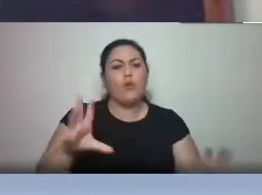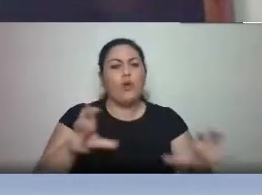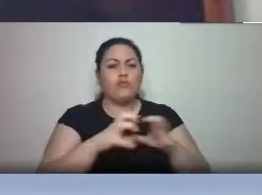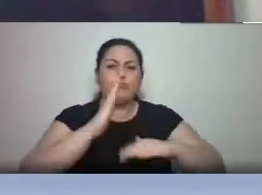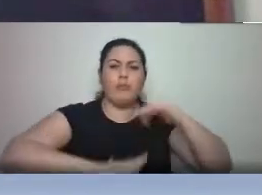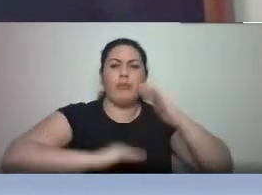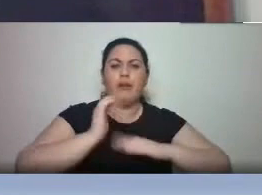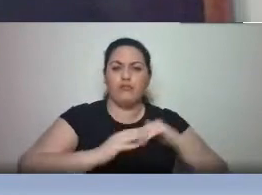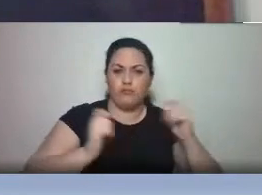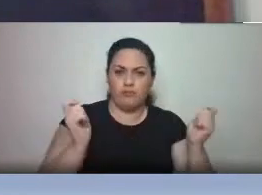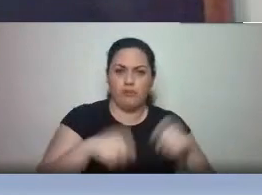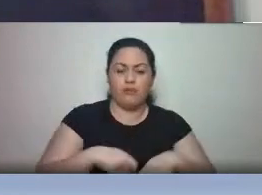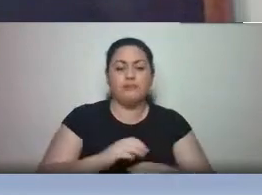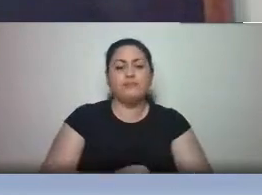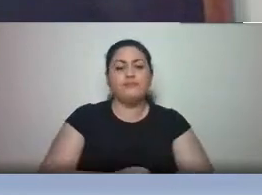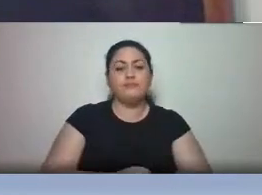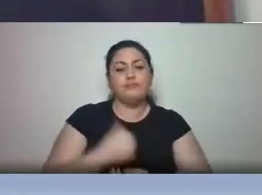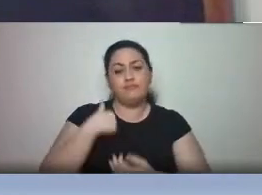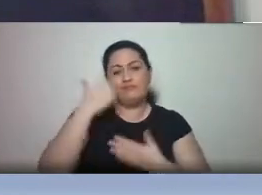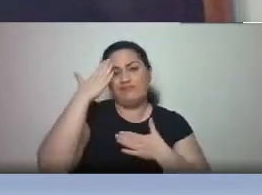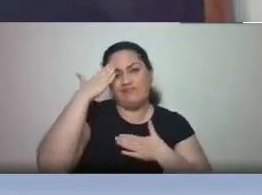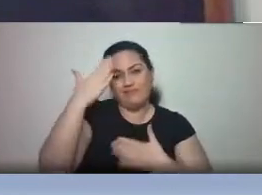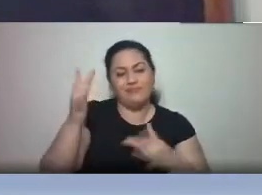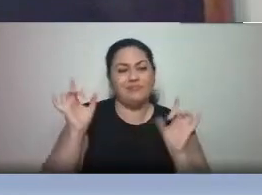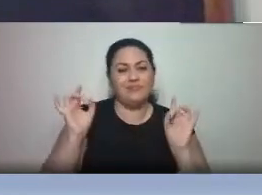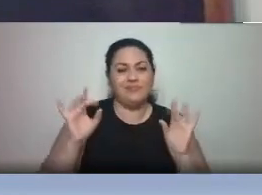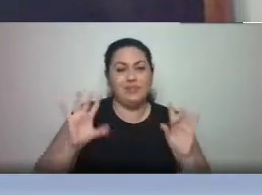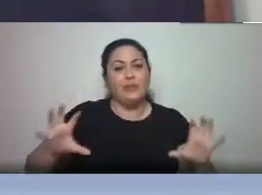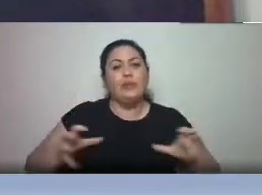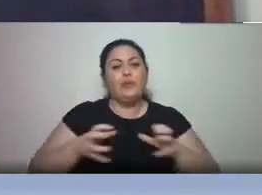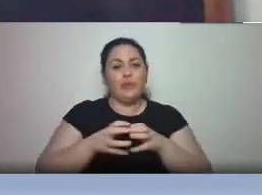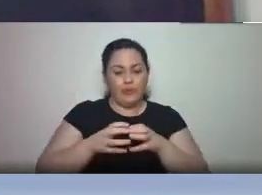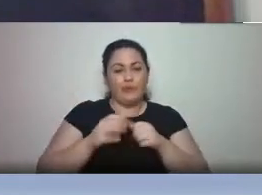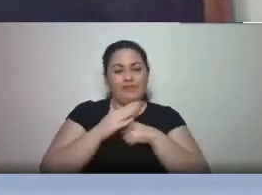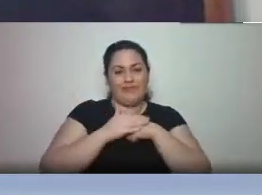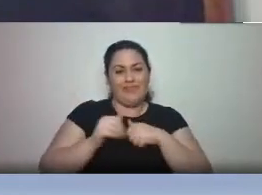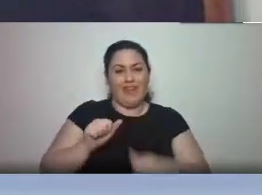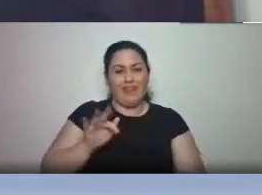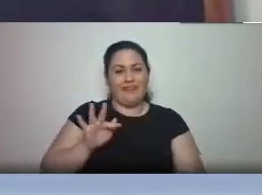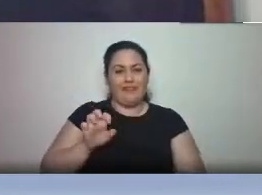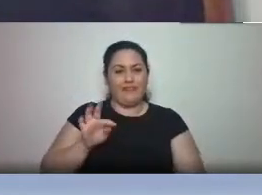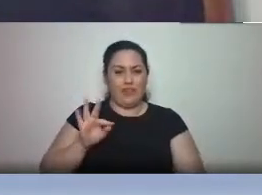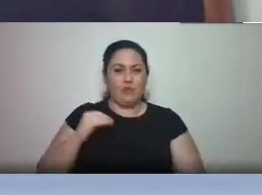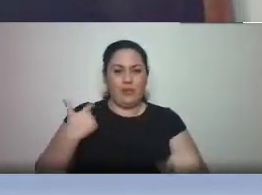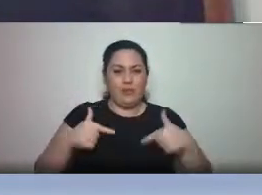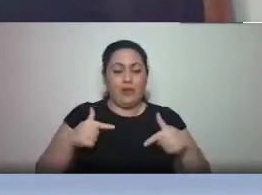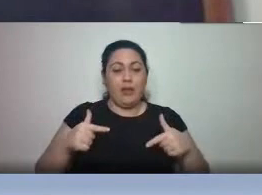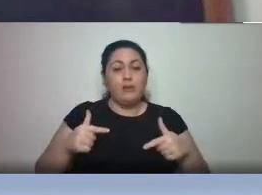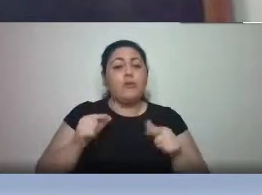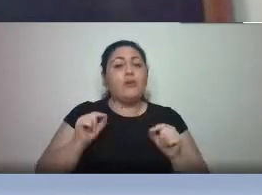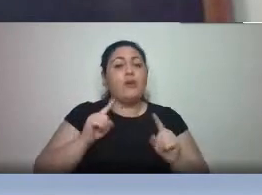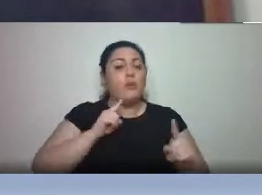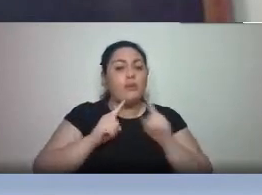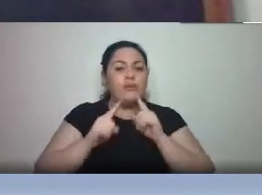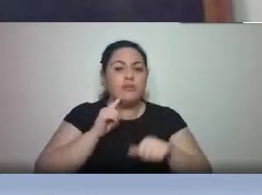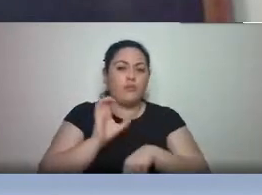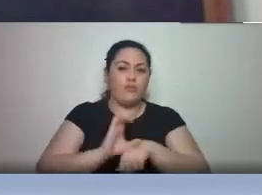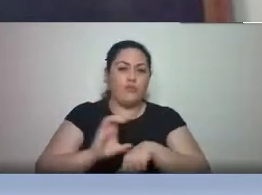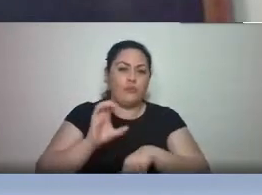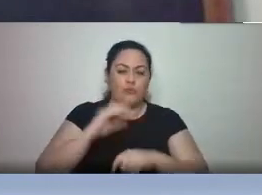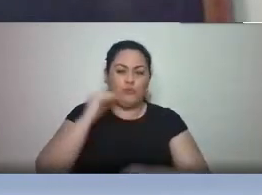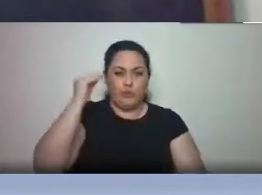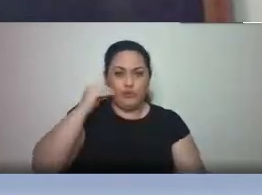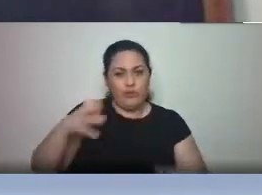Agradecimentos especiais à Rede de Afeto e de Trabalho da coordenação do curso de Psicologia. Primeiramente,